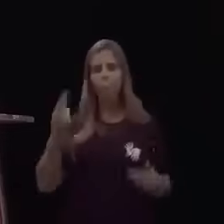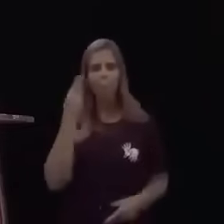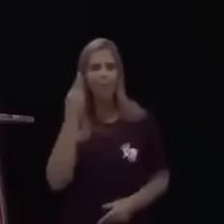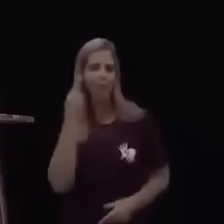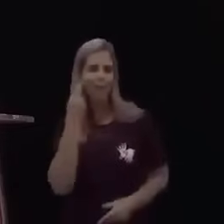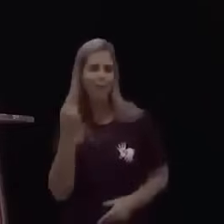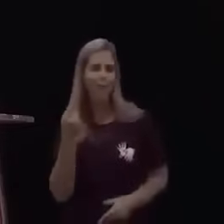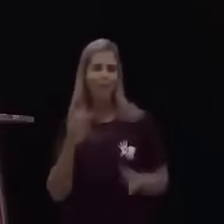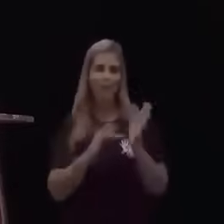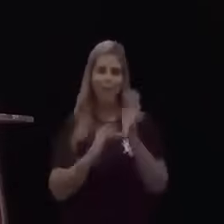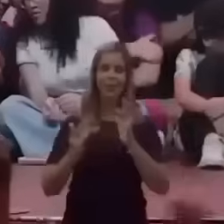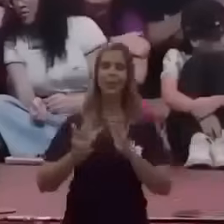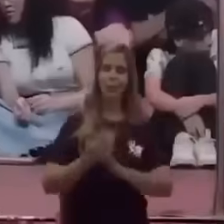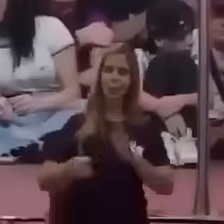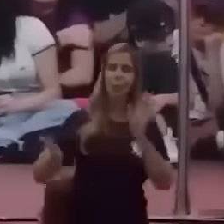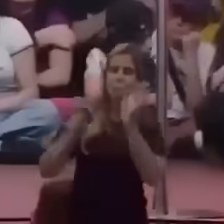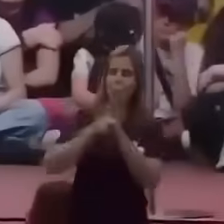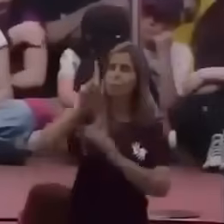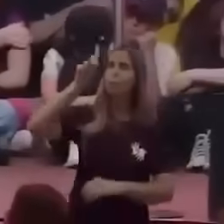ele é singular.